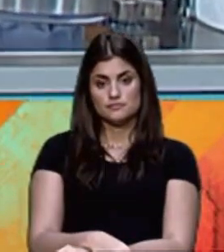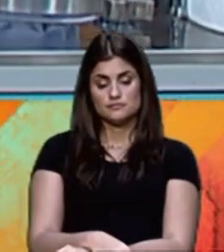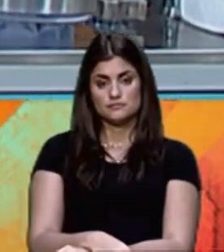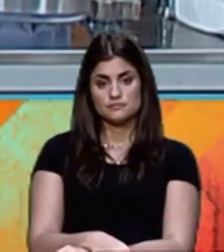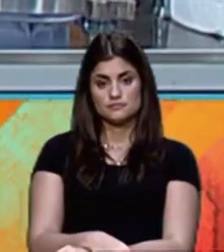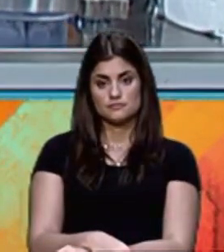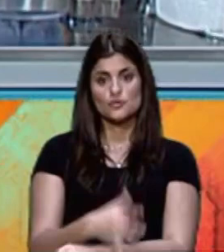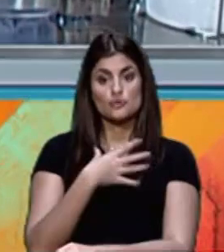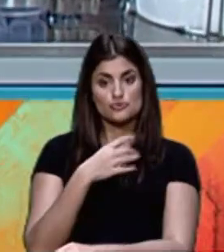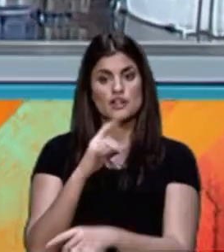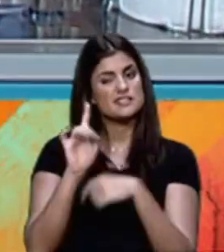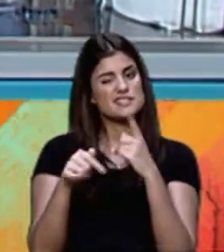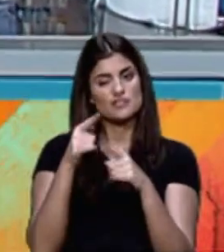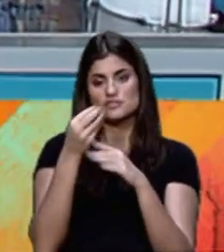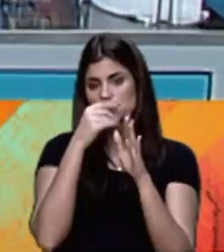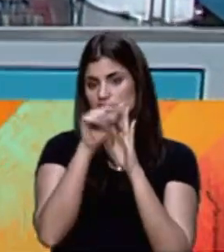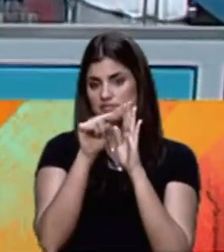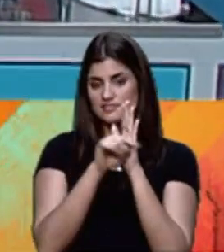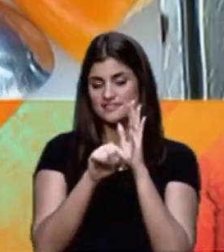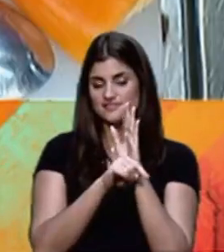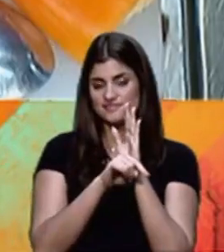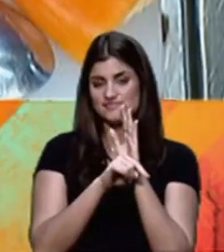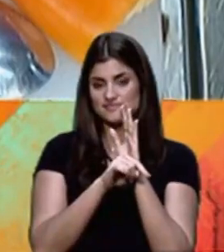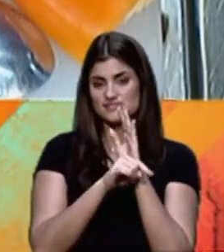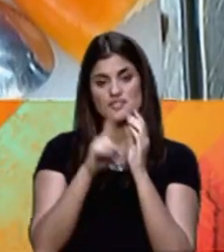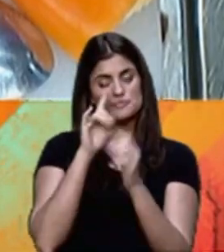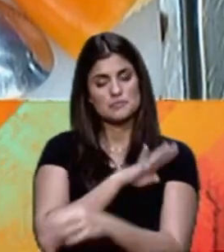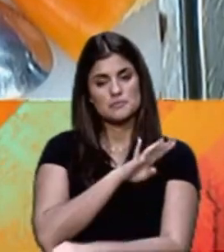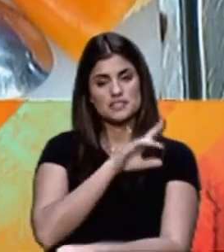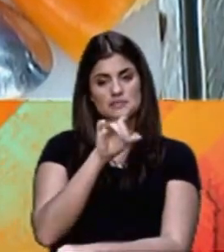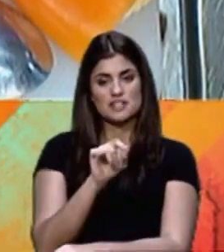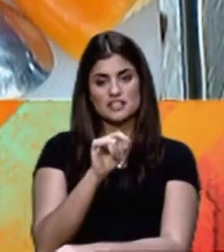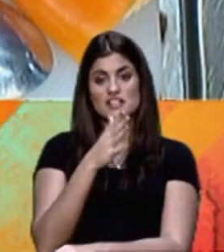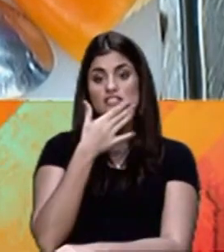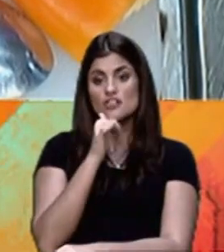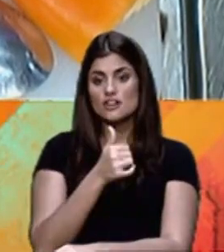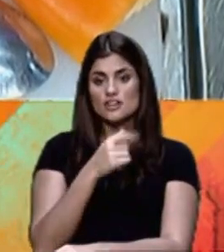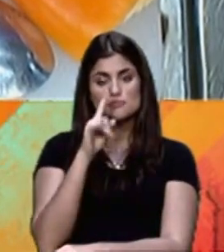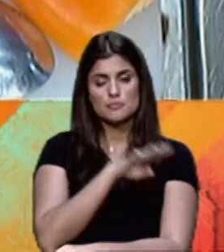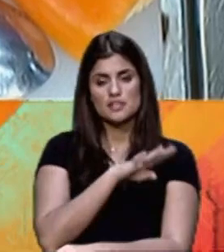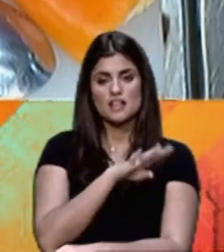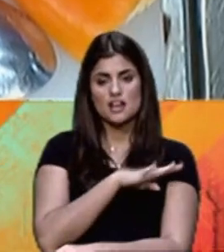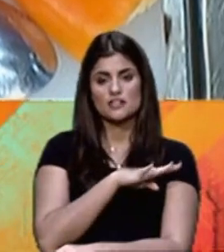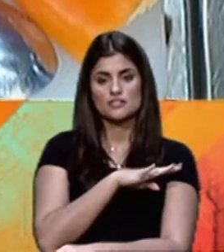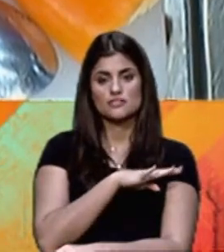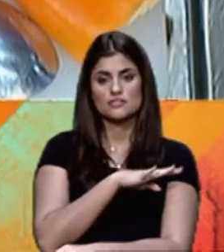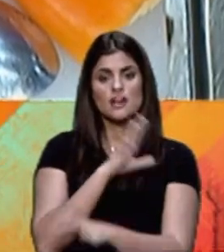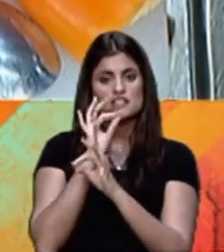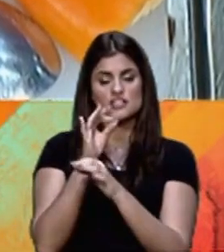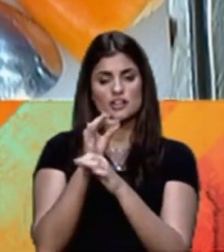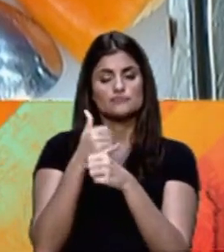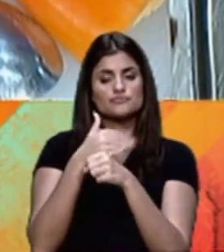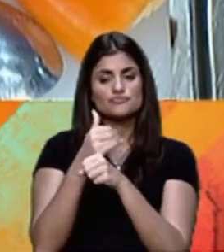Vou gostar de certeza dessa receita. E vai, experimente, a Sónia vai experimentar cortado assim